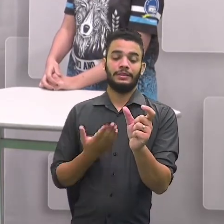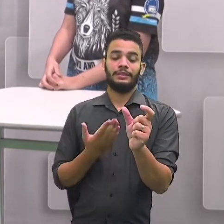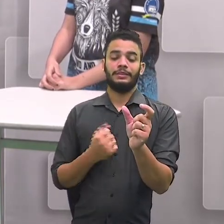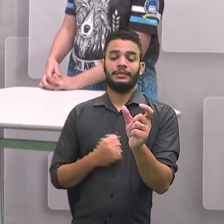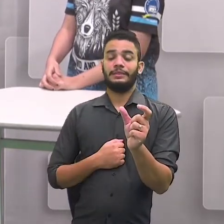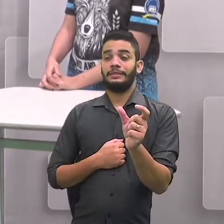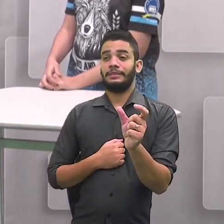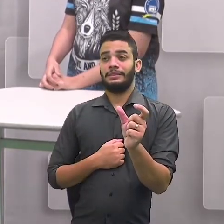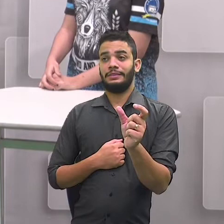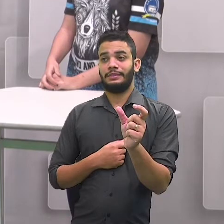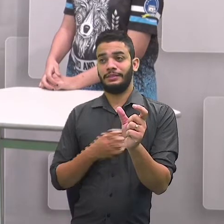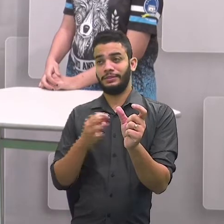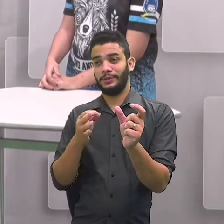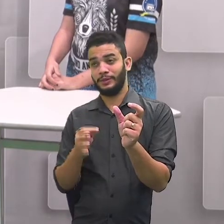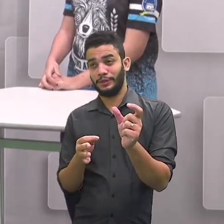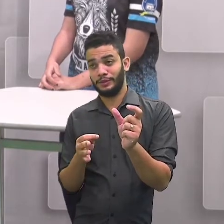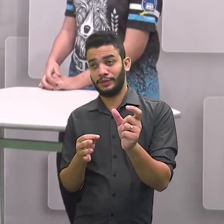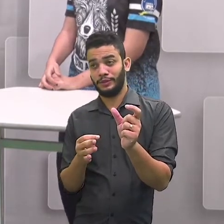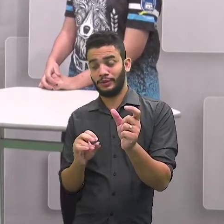Será que ela acertou?